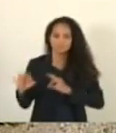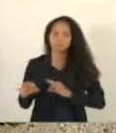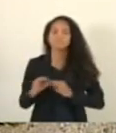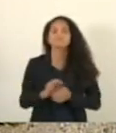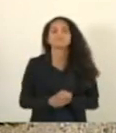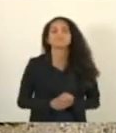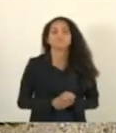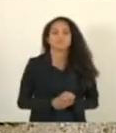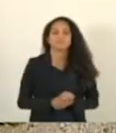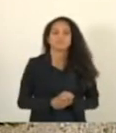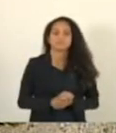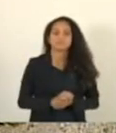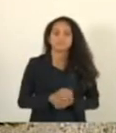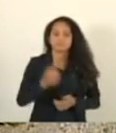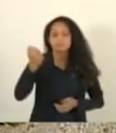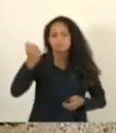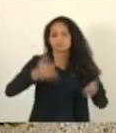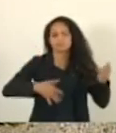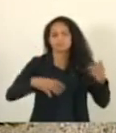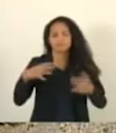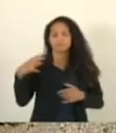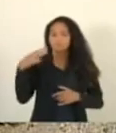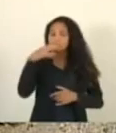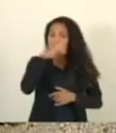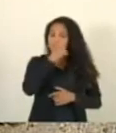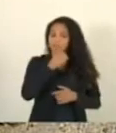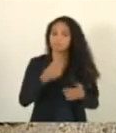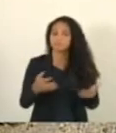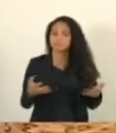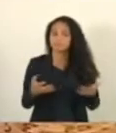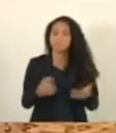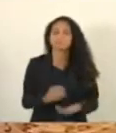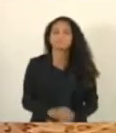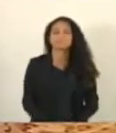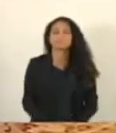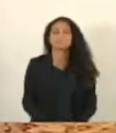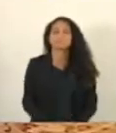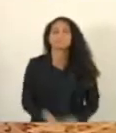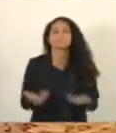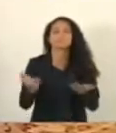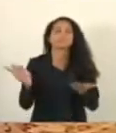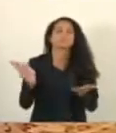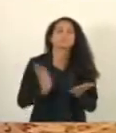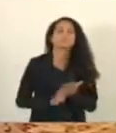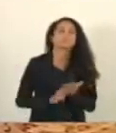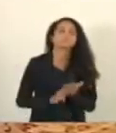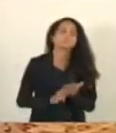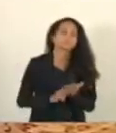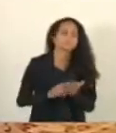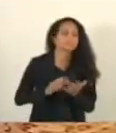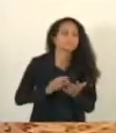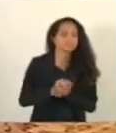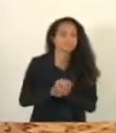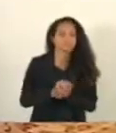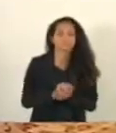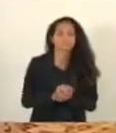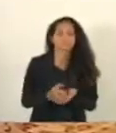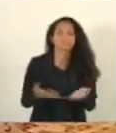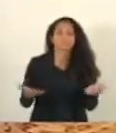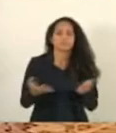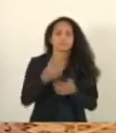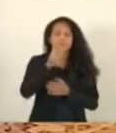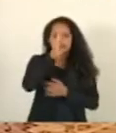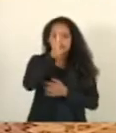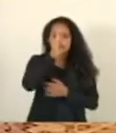Eu serei bastante breve na fala de hoje, porque eu quero fazer um registro. Hoje é o